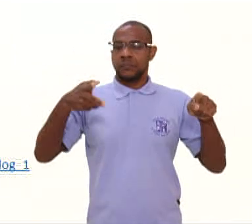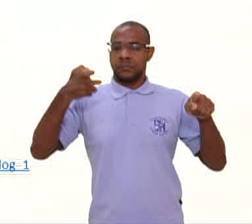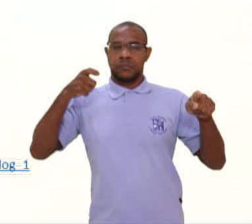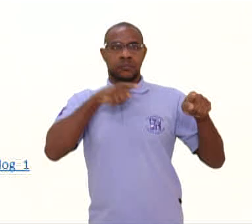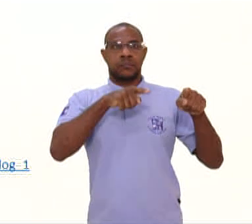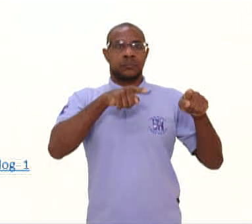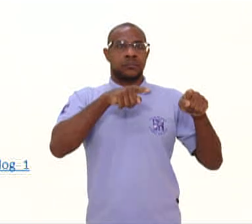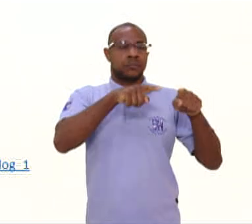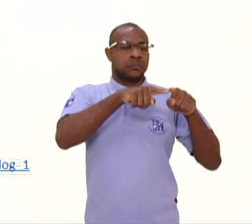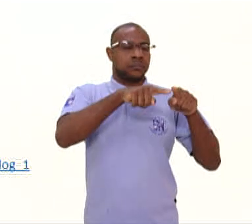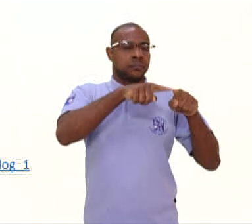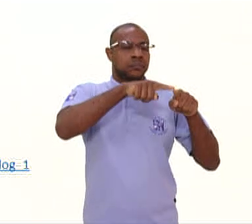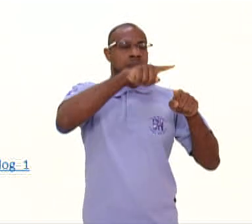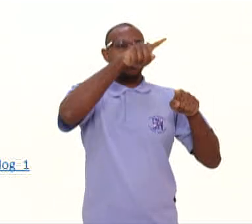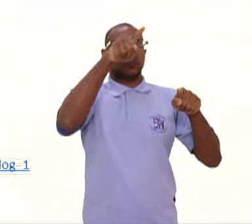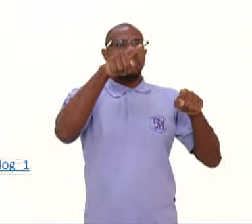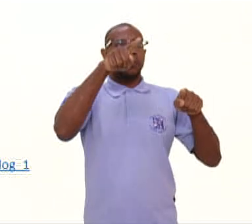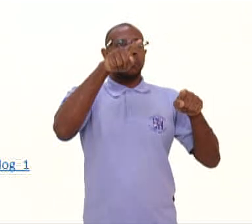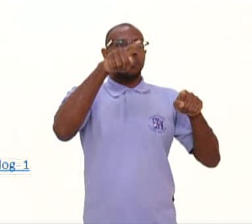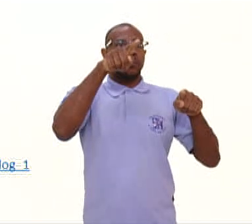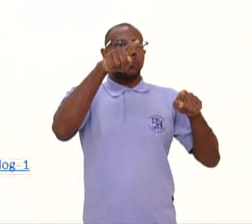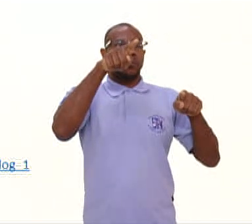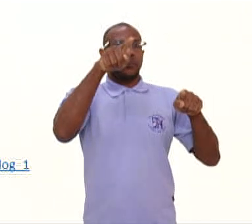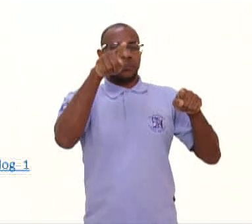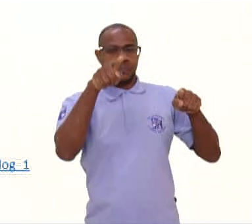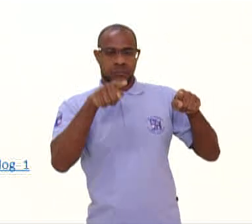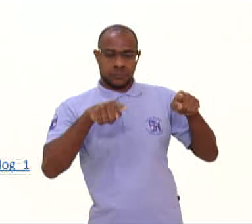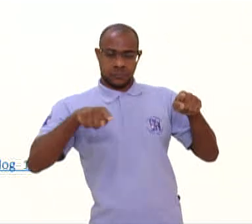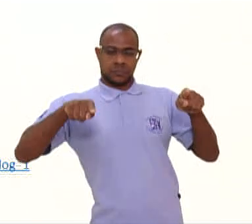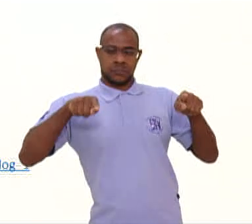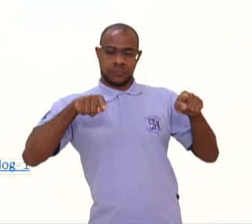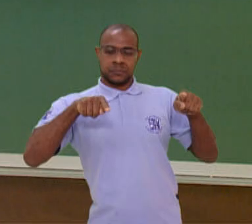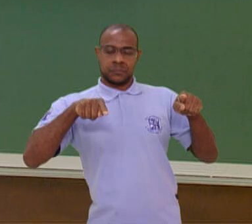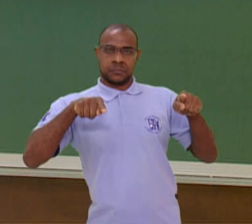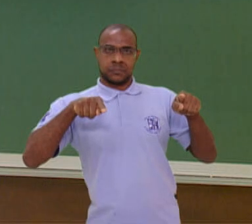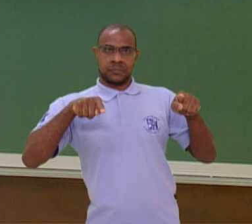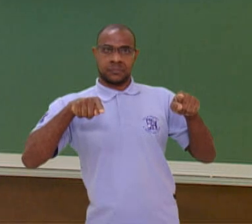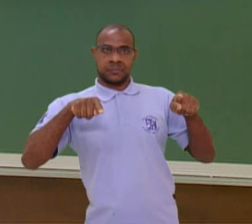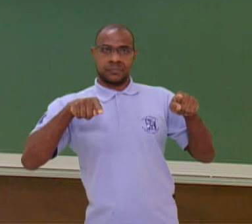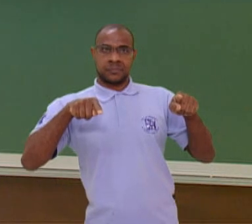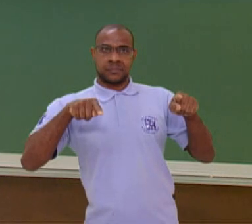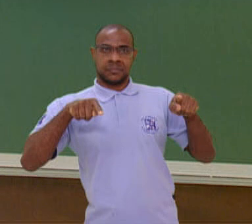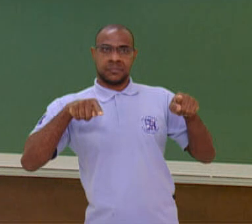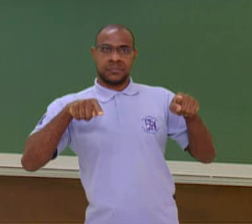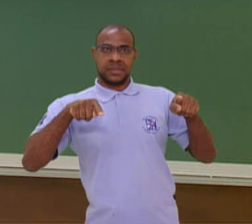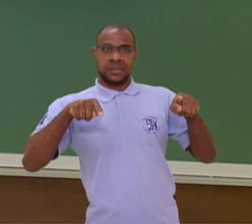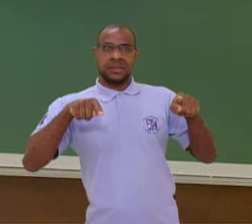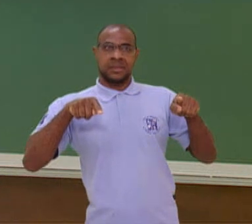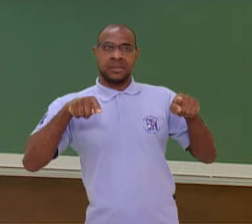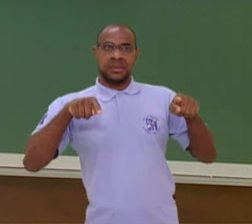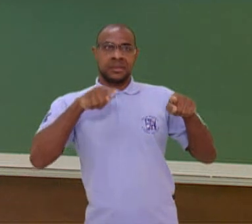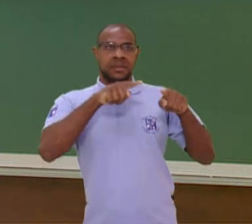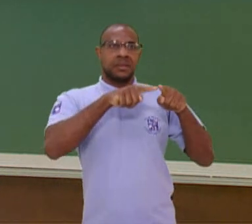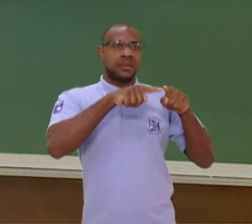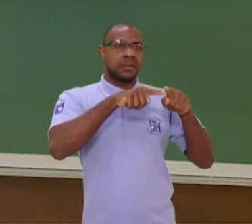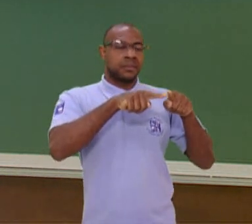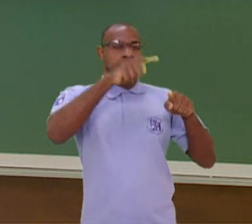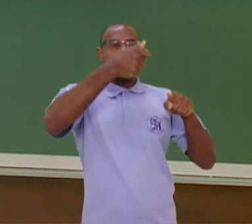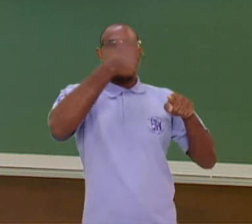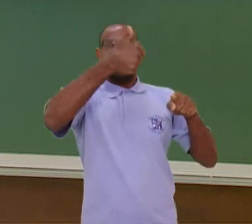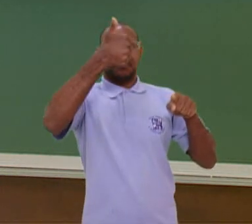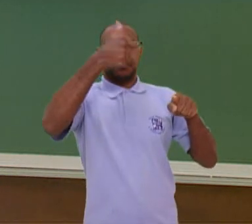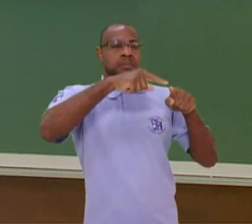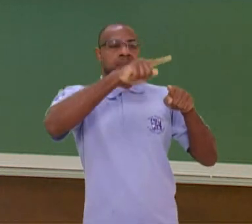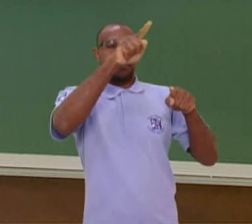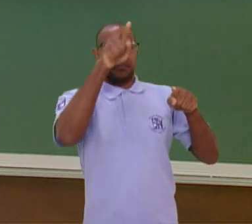horas que essa oscilação está para cima, tem horas que essa oscilação está para baixo, mas ela tem picos. Picos, vamos dizer, positivo, que é na